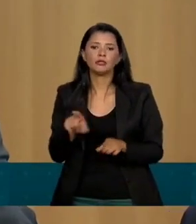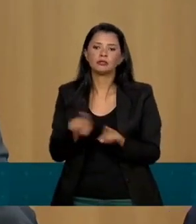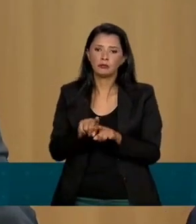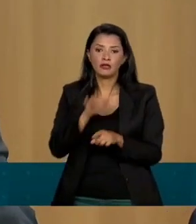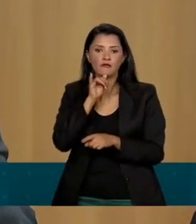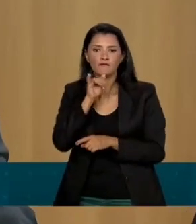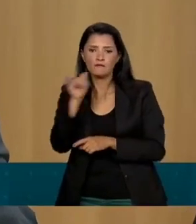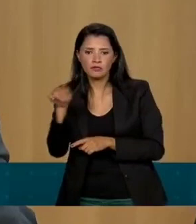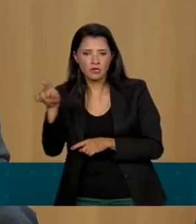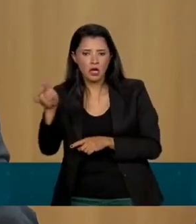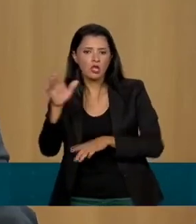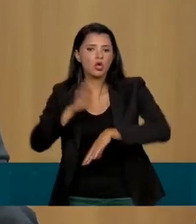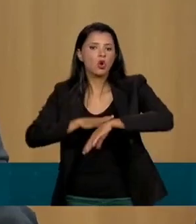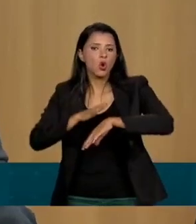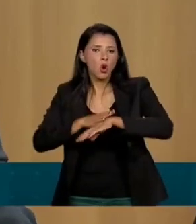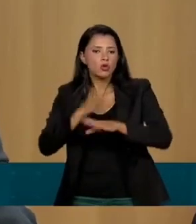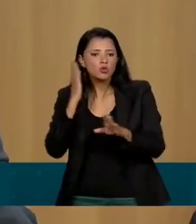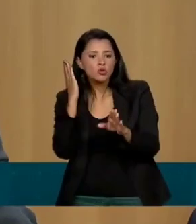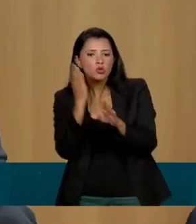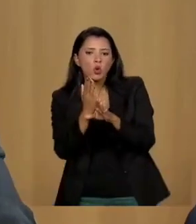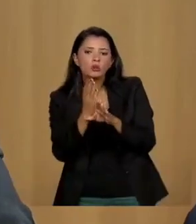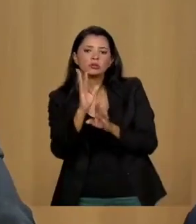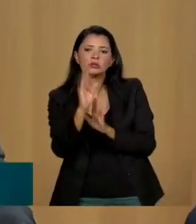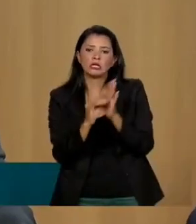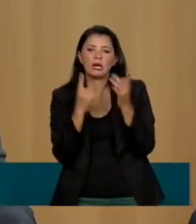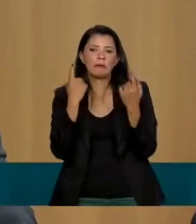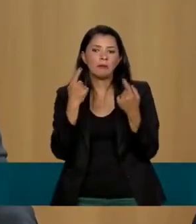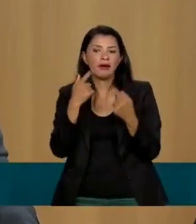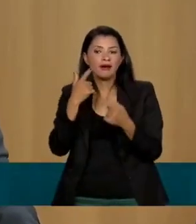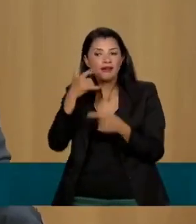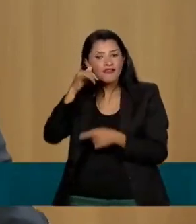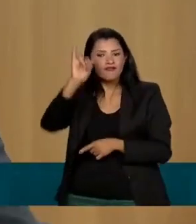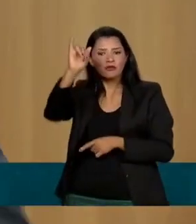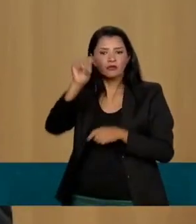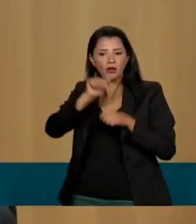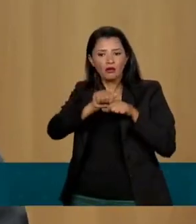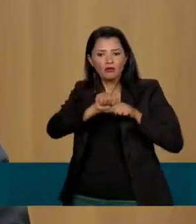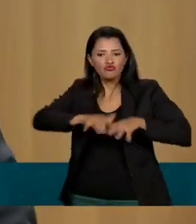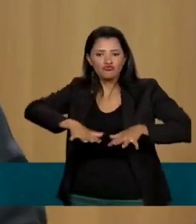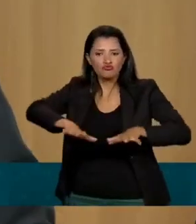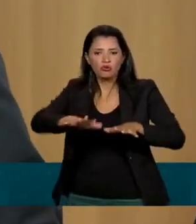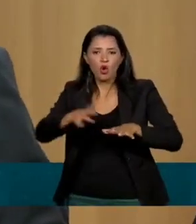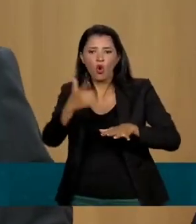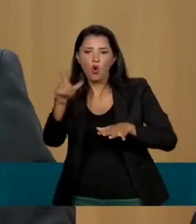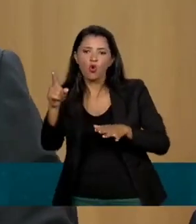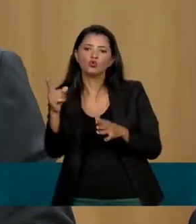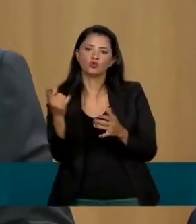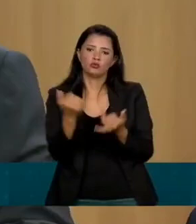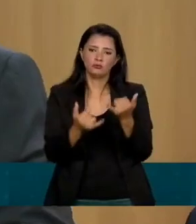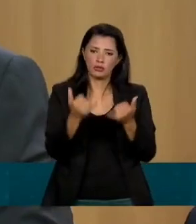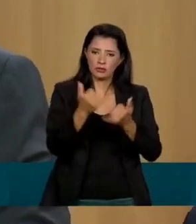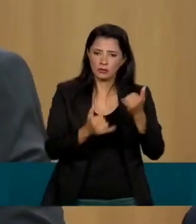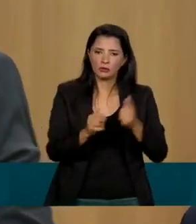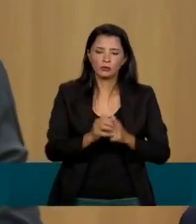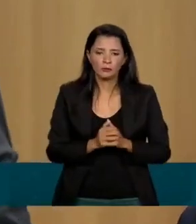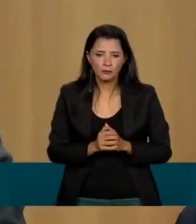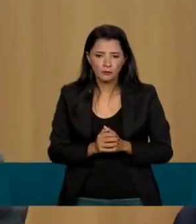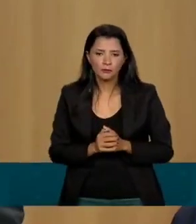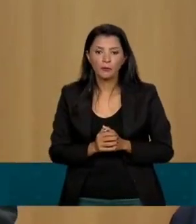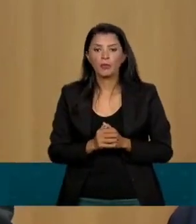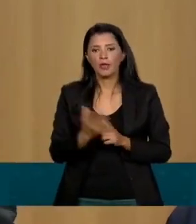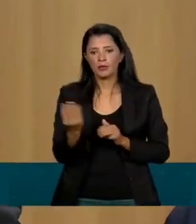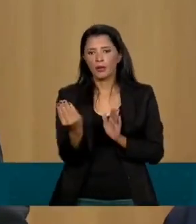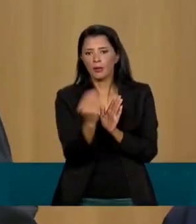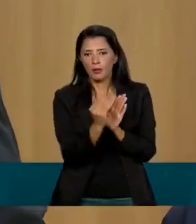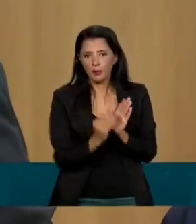notificá-los quando nós encontrarmos esses conteúdos para evitar a multiplicação de conteúdos similares. Então, nós fixamos essa série